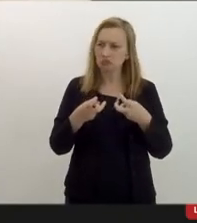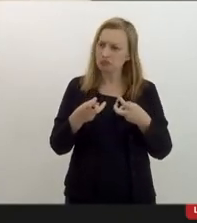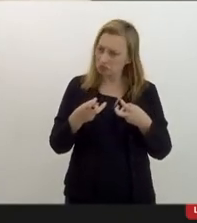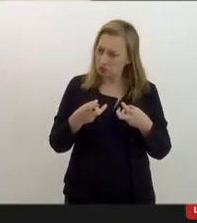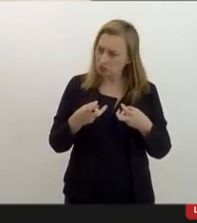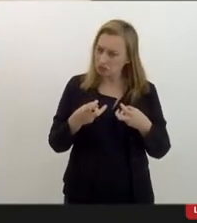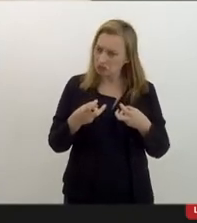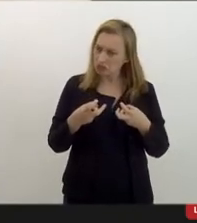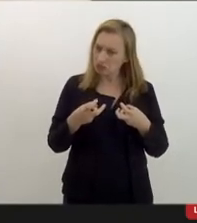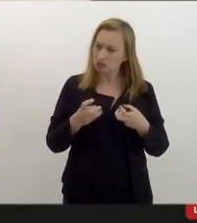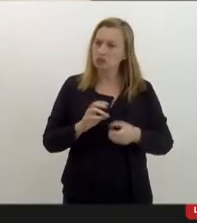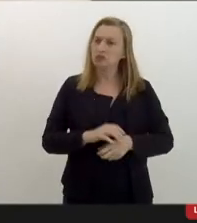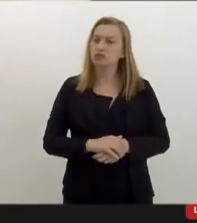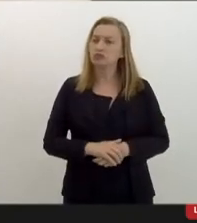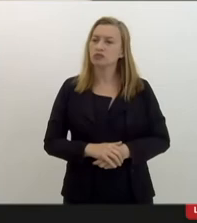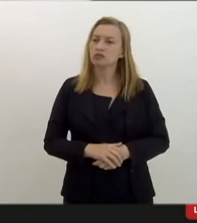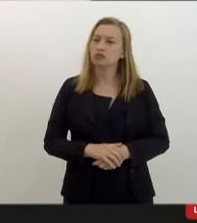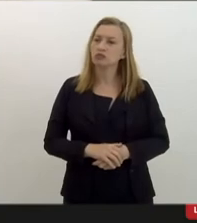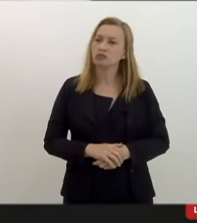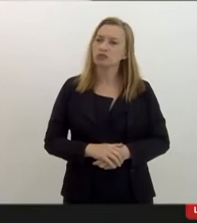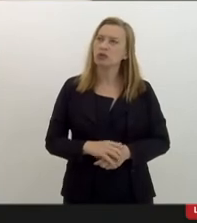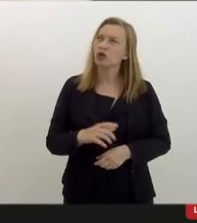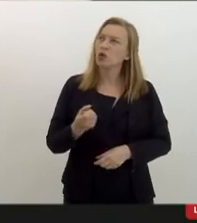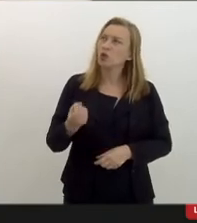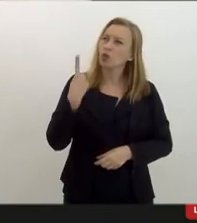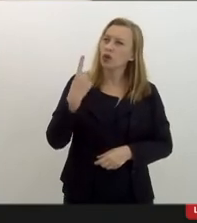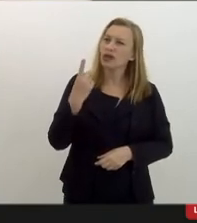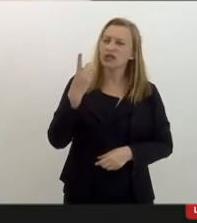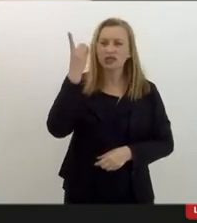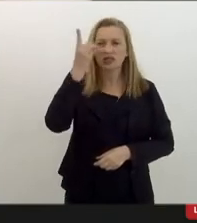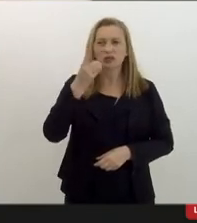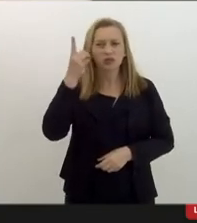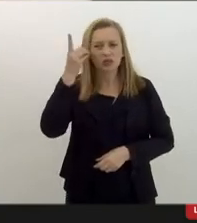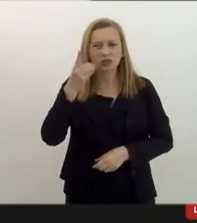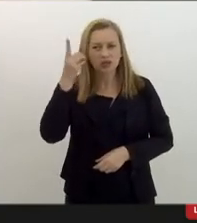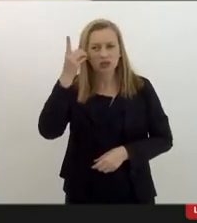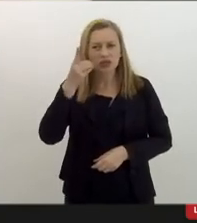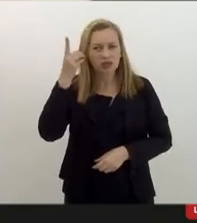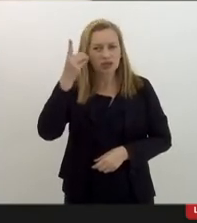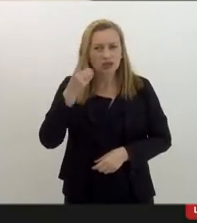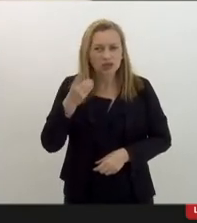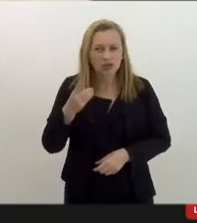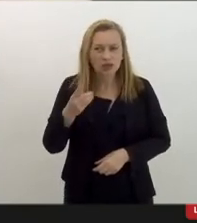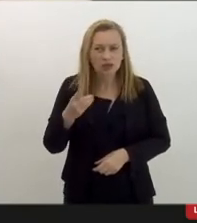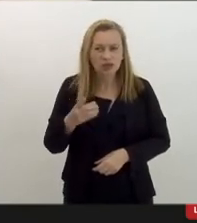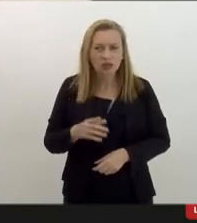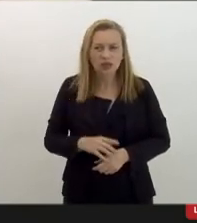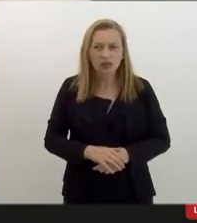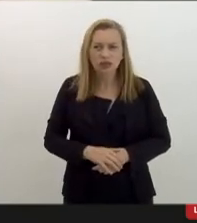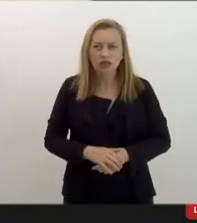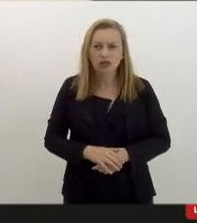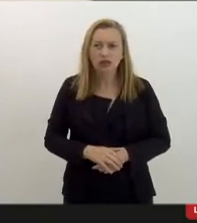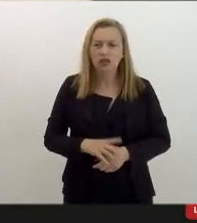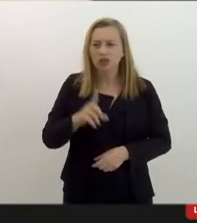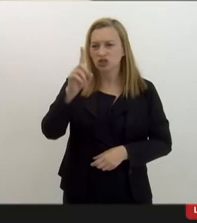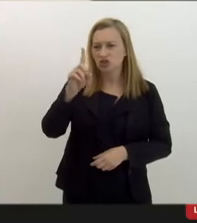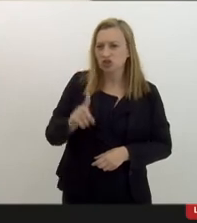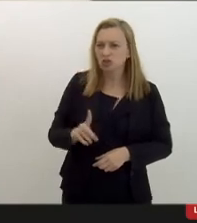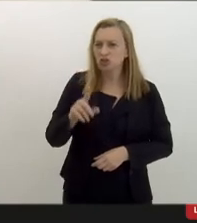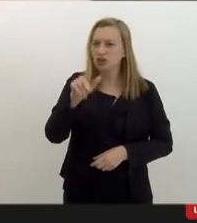porque hoje é que estás até as estrias quero ouvir a torre patrimônio